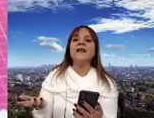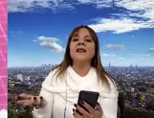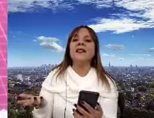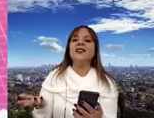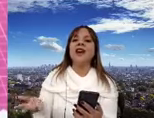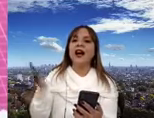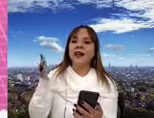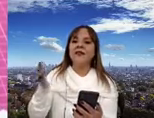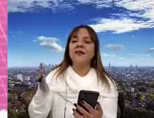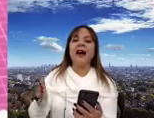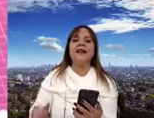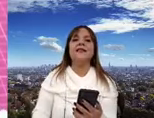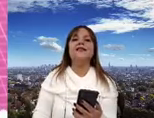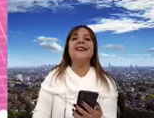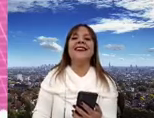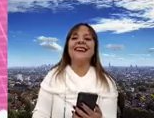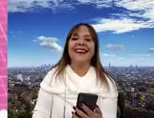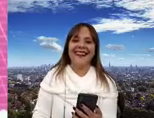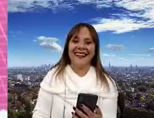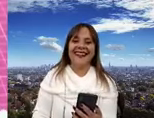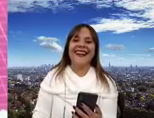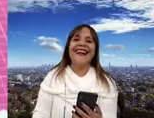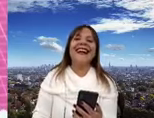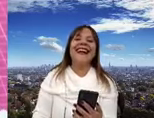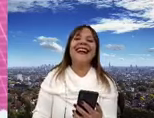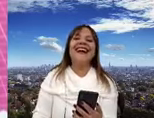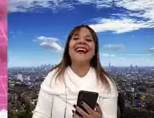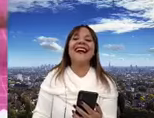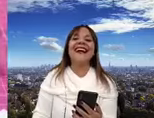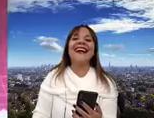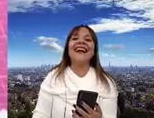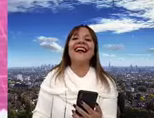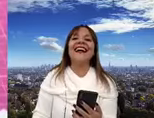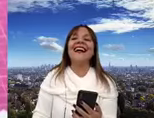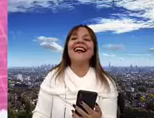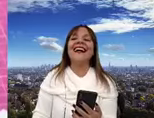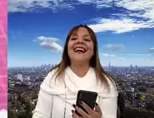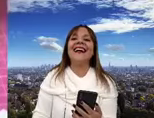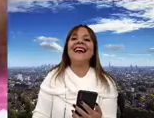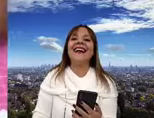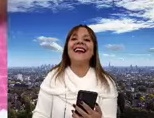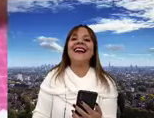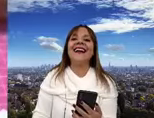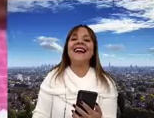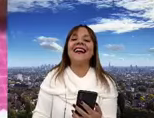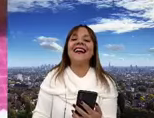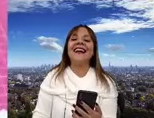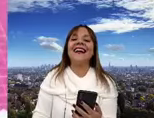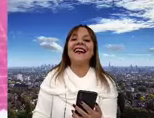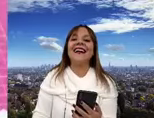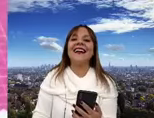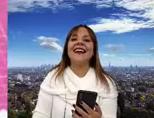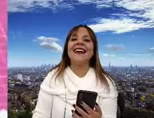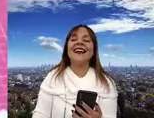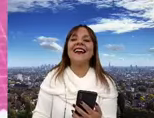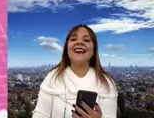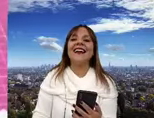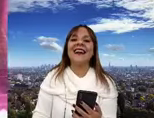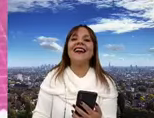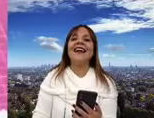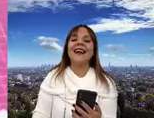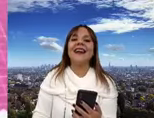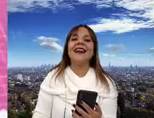presentear e faz. Verdade mesmo. Aí o focinho, Lili. O focinho, às vezes, as pessoas acham que é